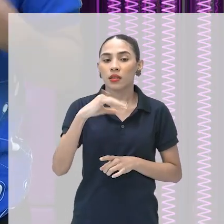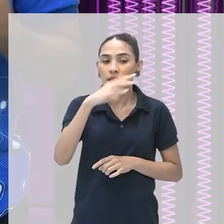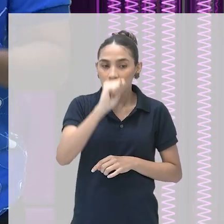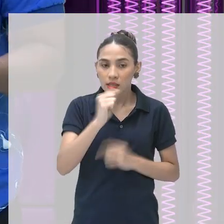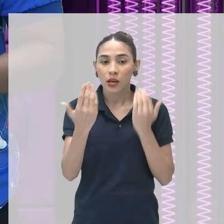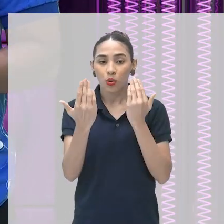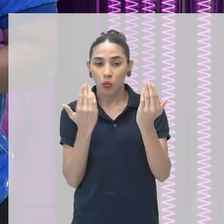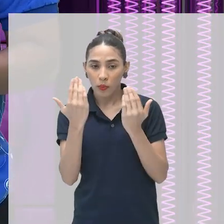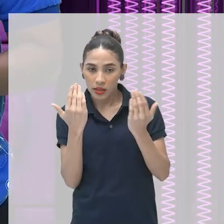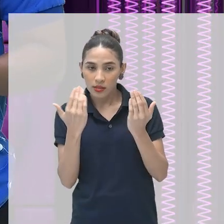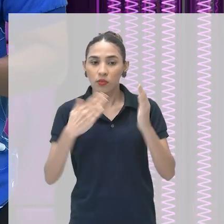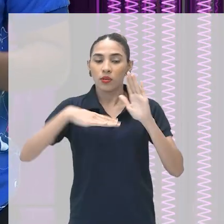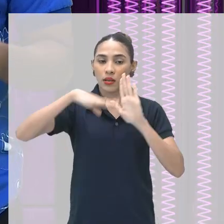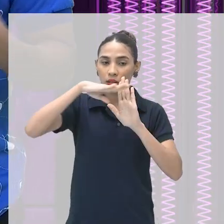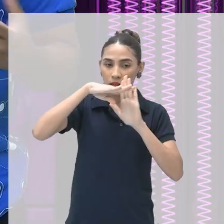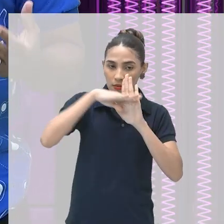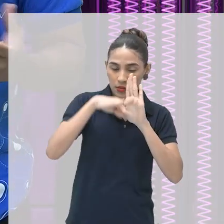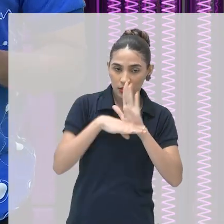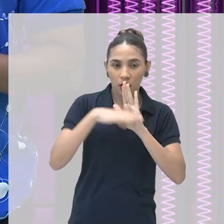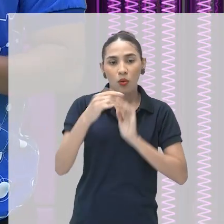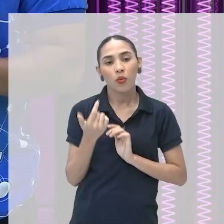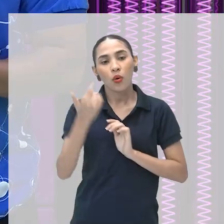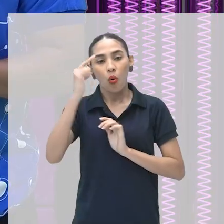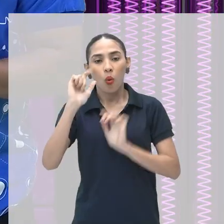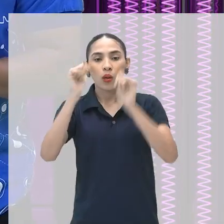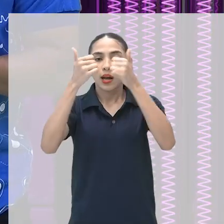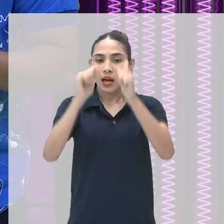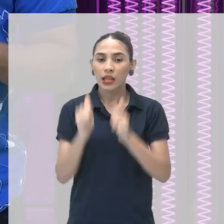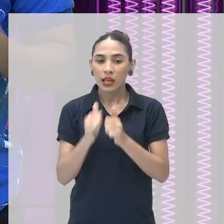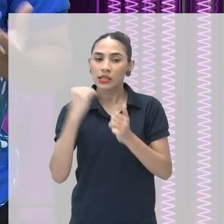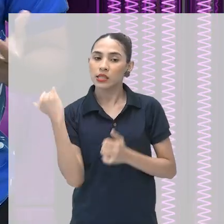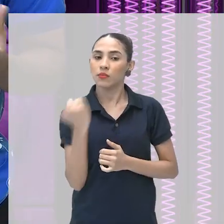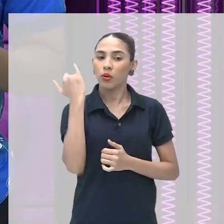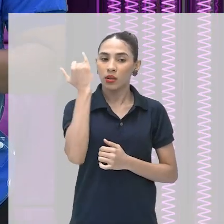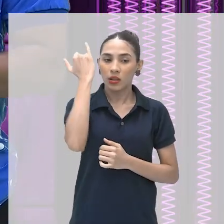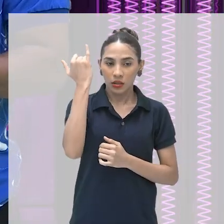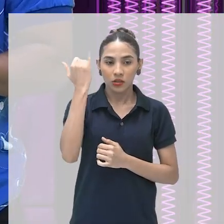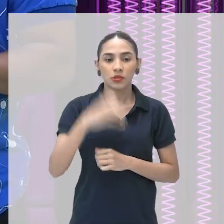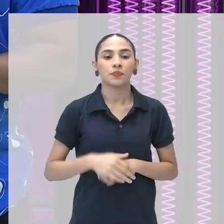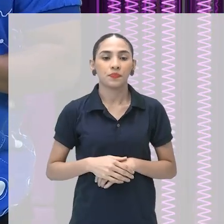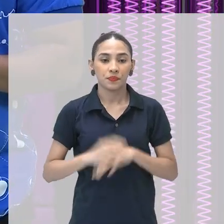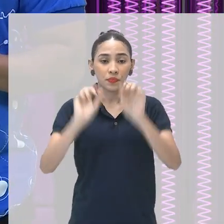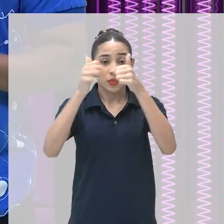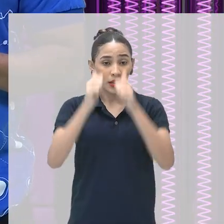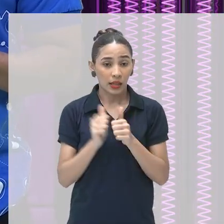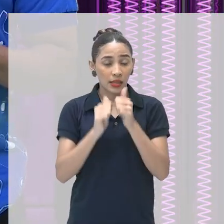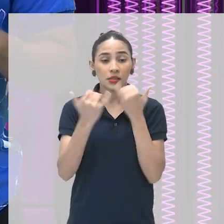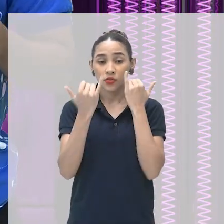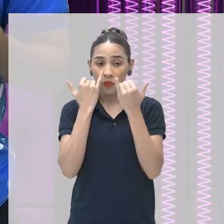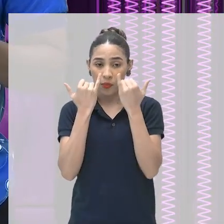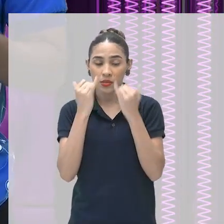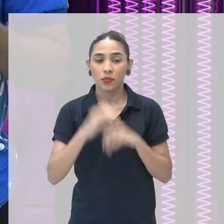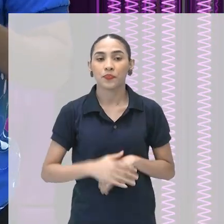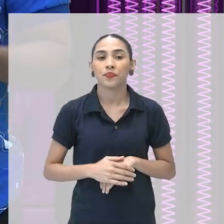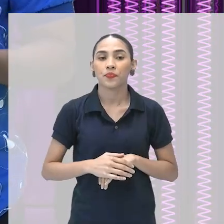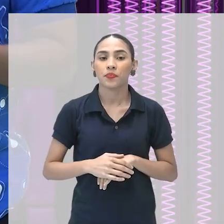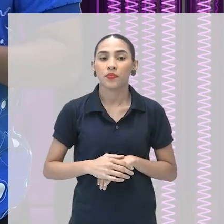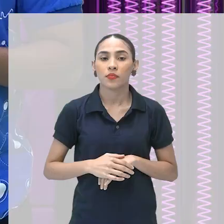comparações, classificações e outras análises importantes à interpretação de dados.